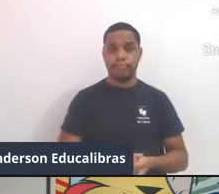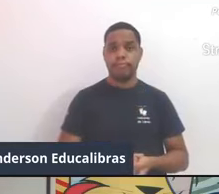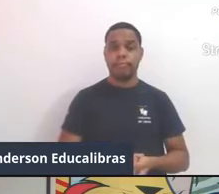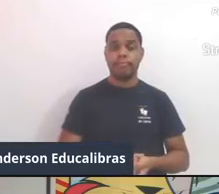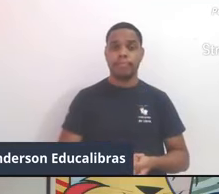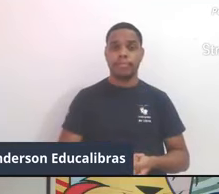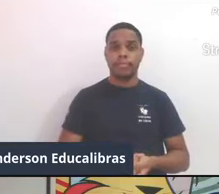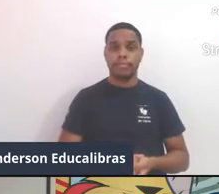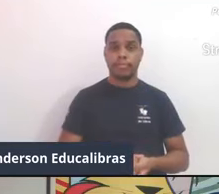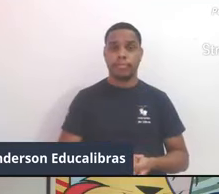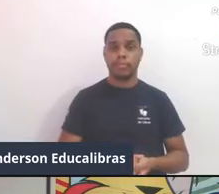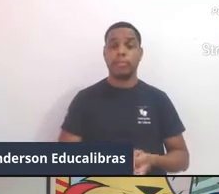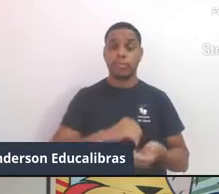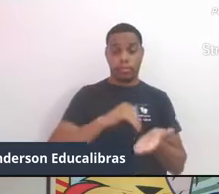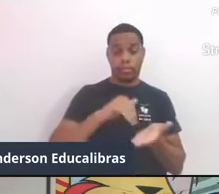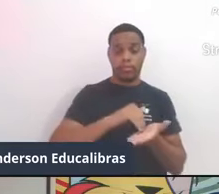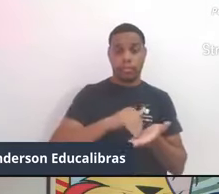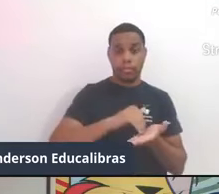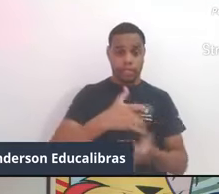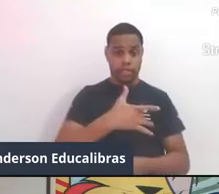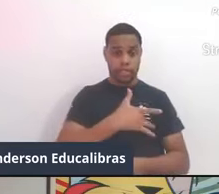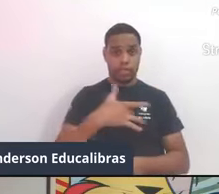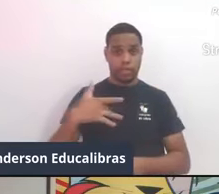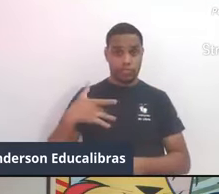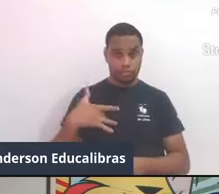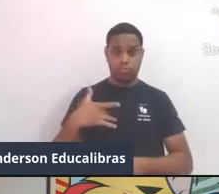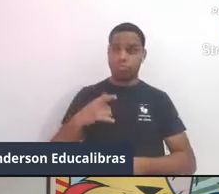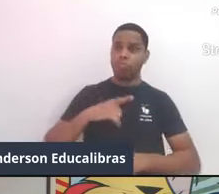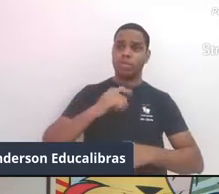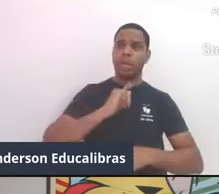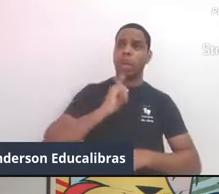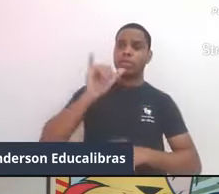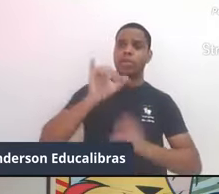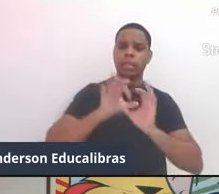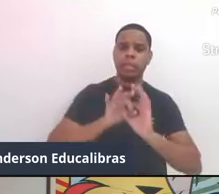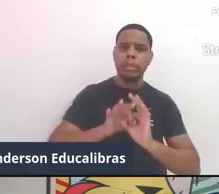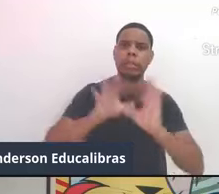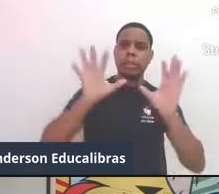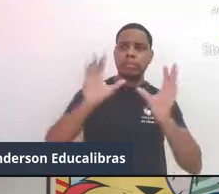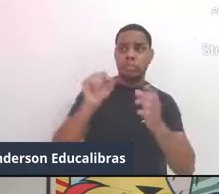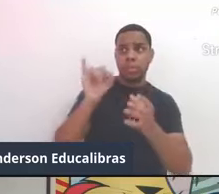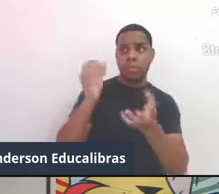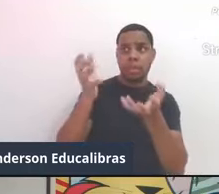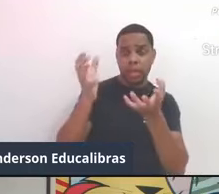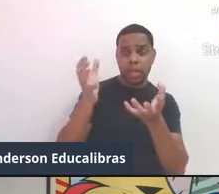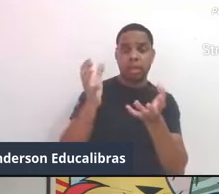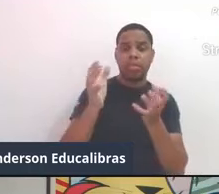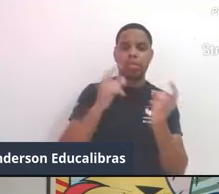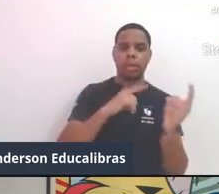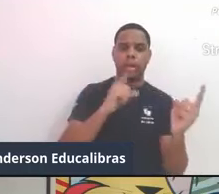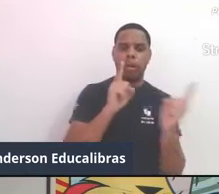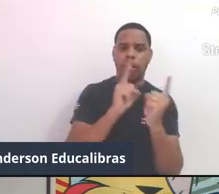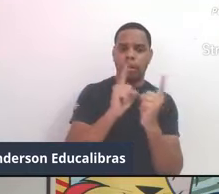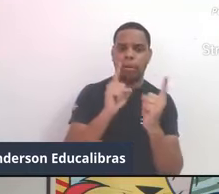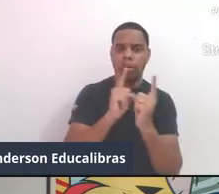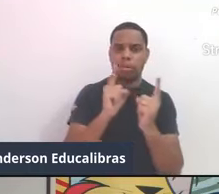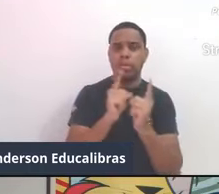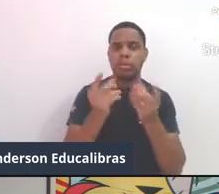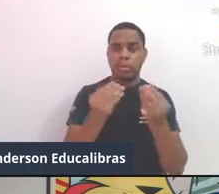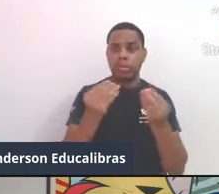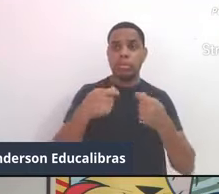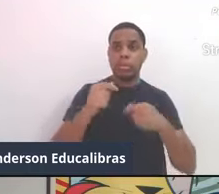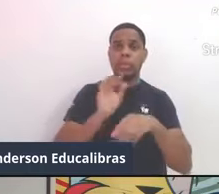disposição da Secretaria da Saúde a possibilidade também de atender a esse tipo de